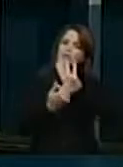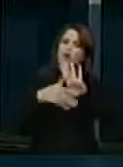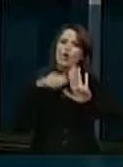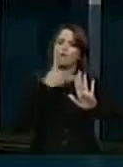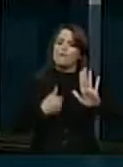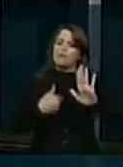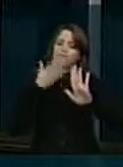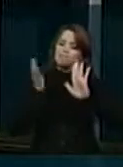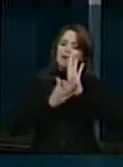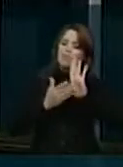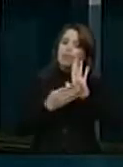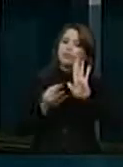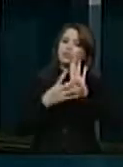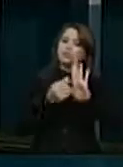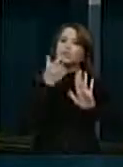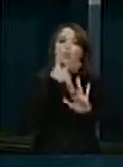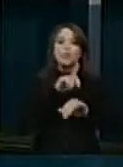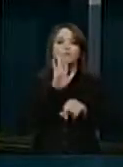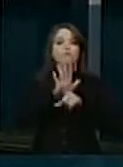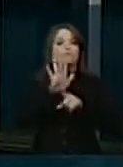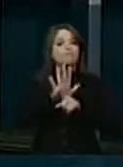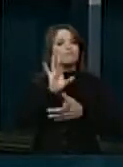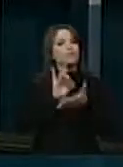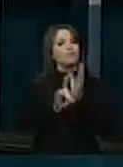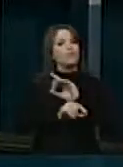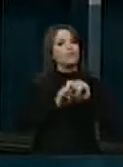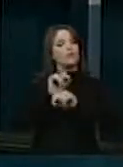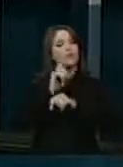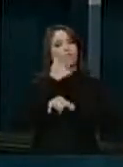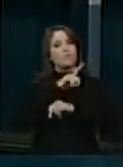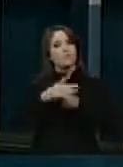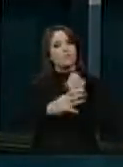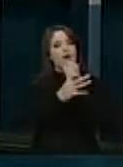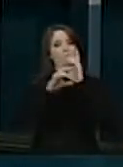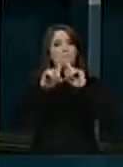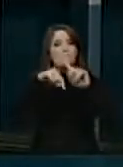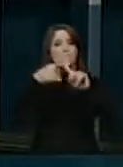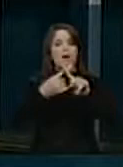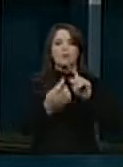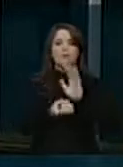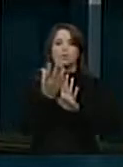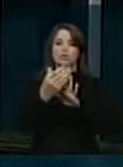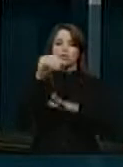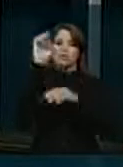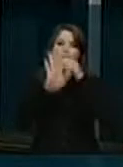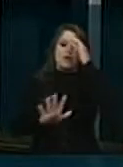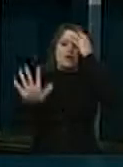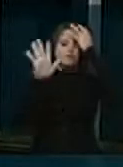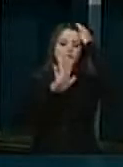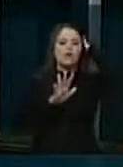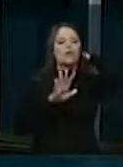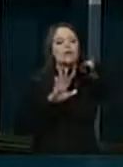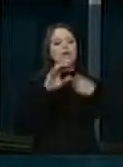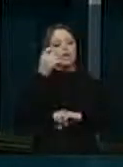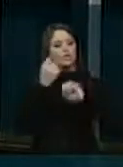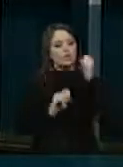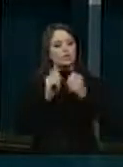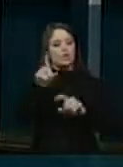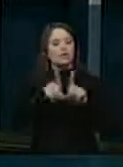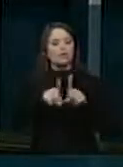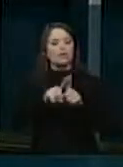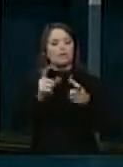ter resultados esperados, no sentido de garantir o aumento da produção nacional industrial e